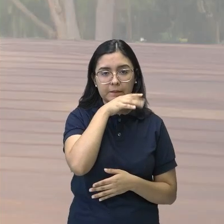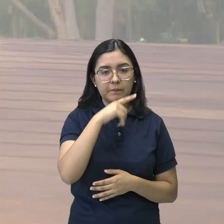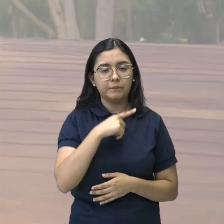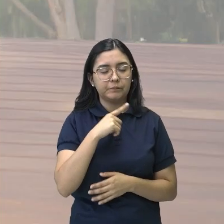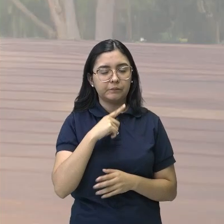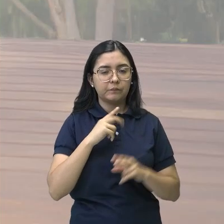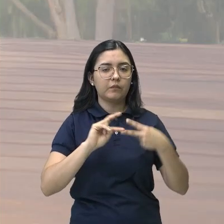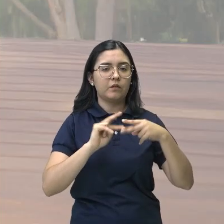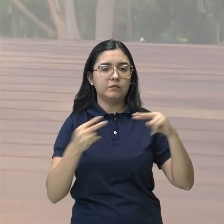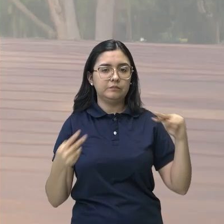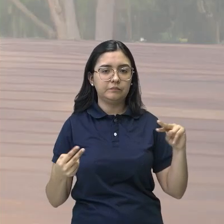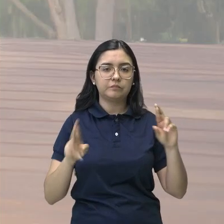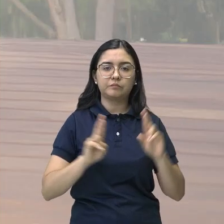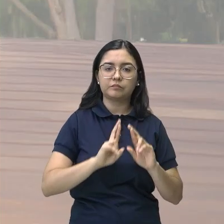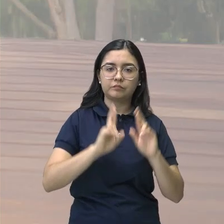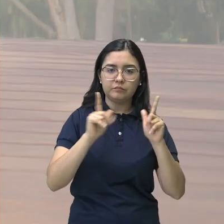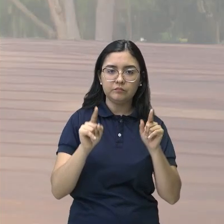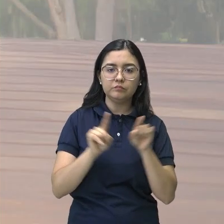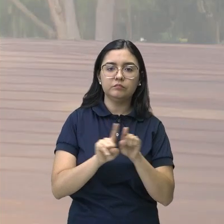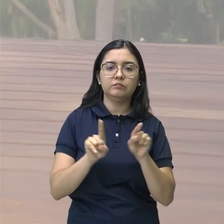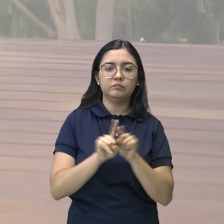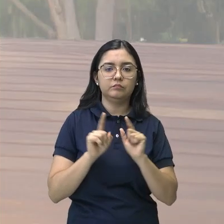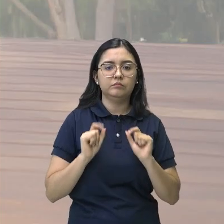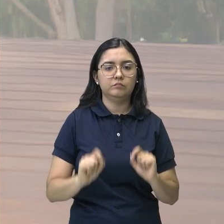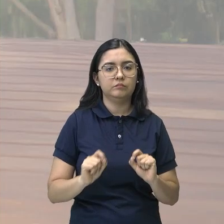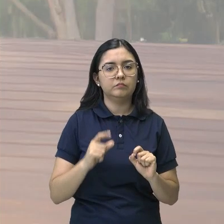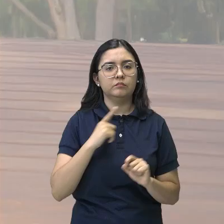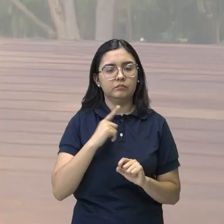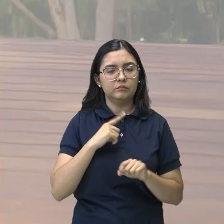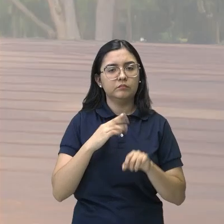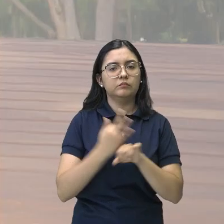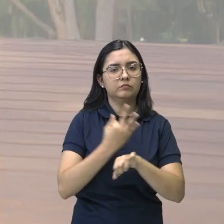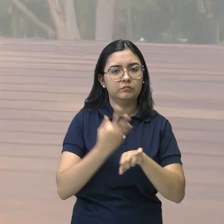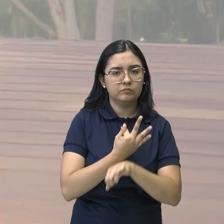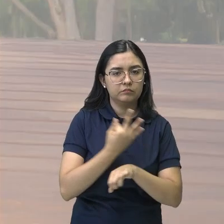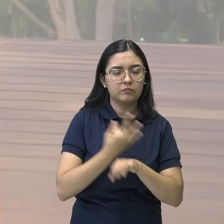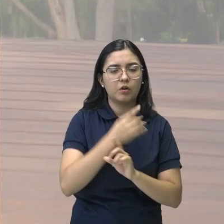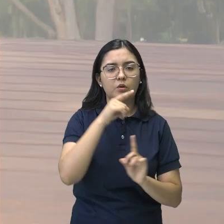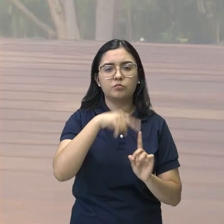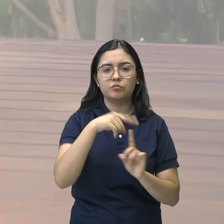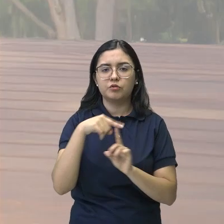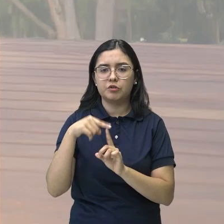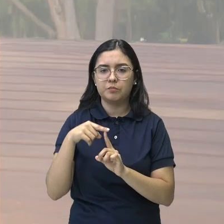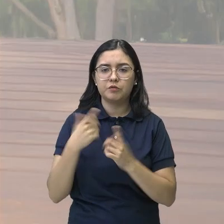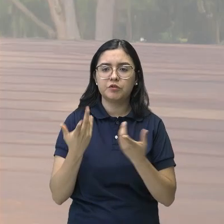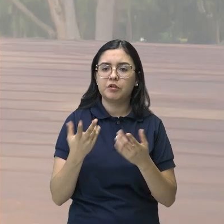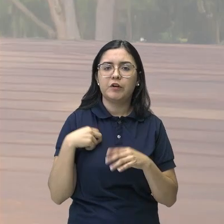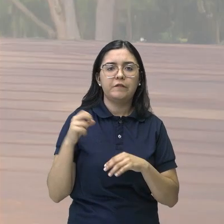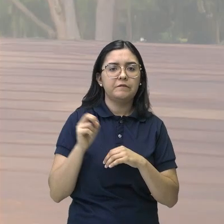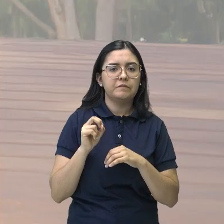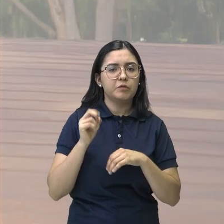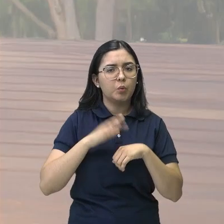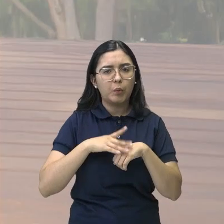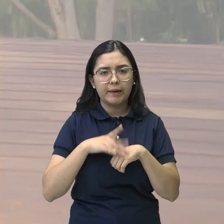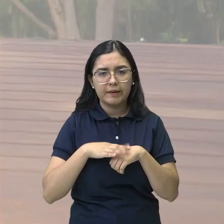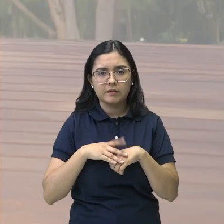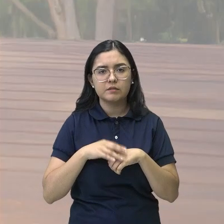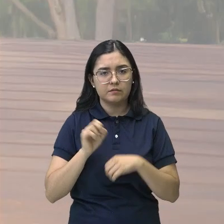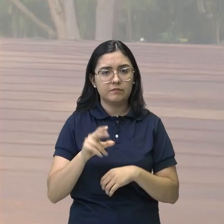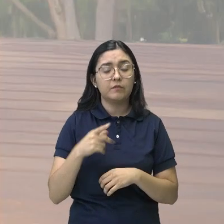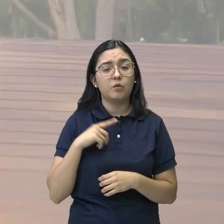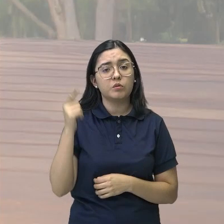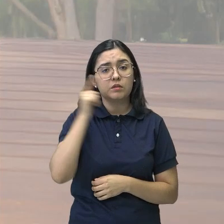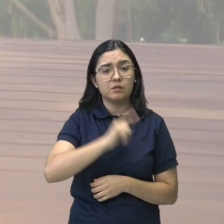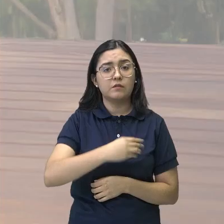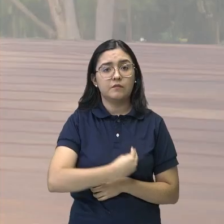genes diferentes, que teriam até mesmo uma resistência a um determinado tipo de praga ou de doença, poderia